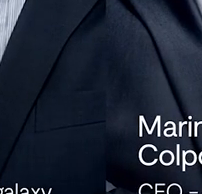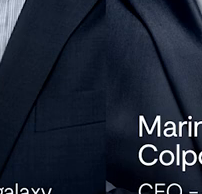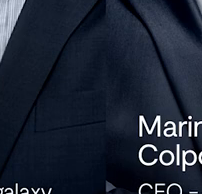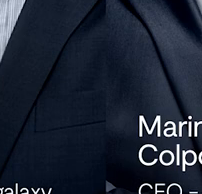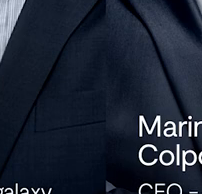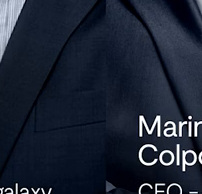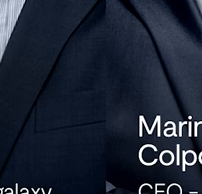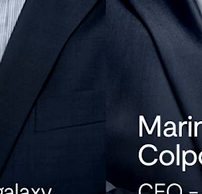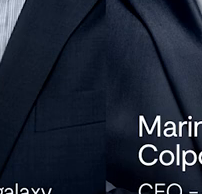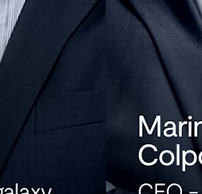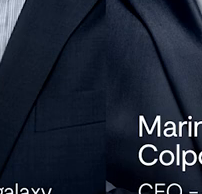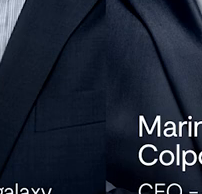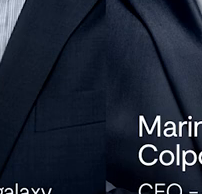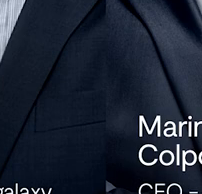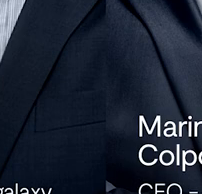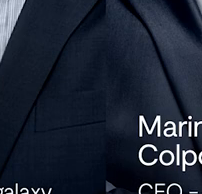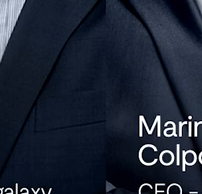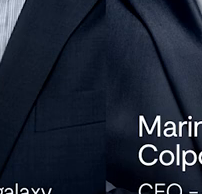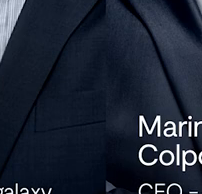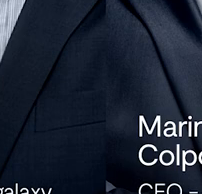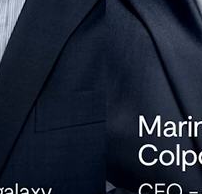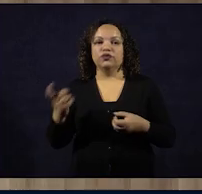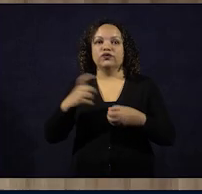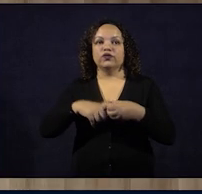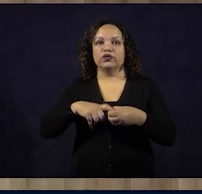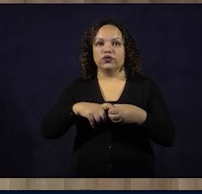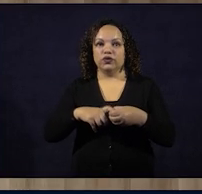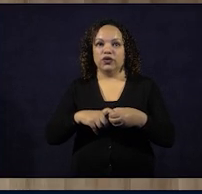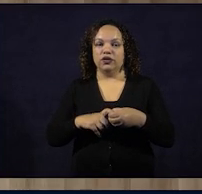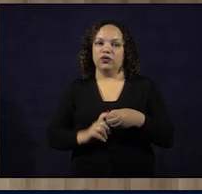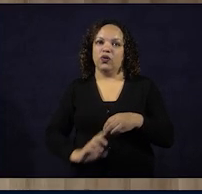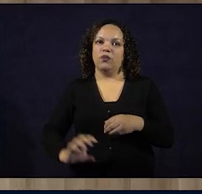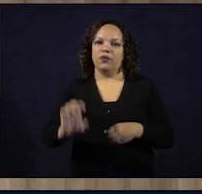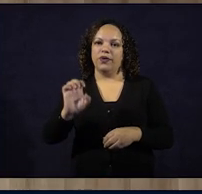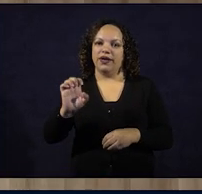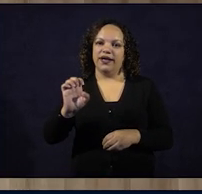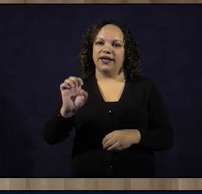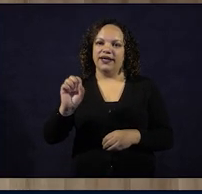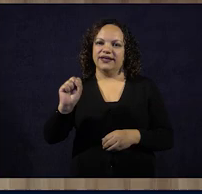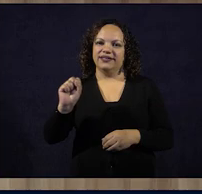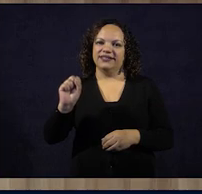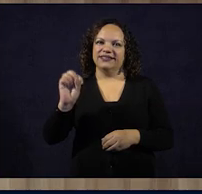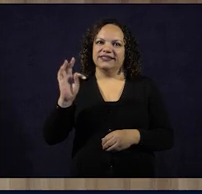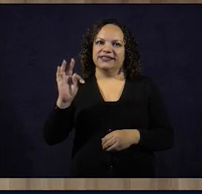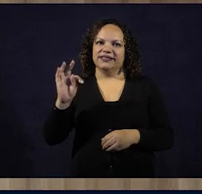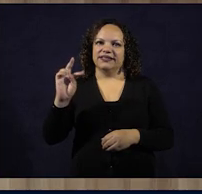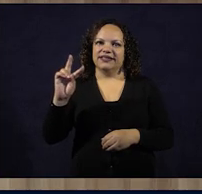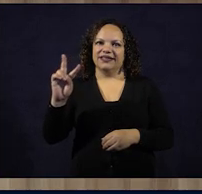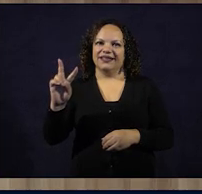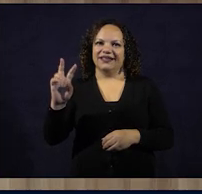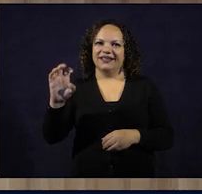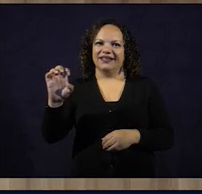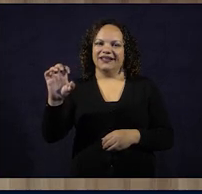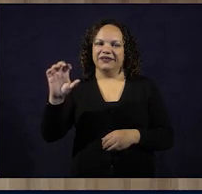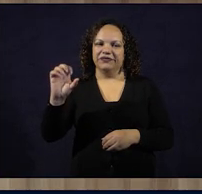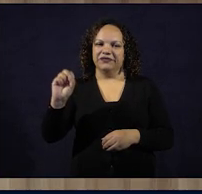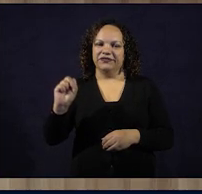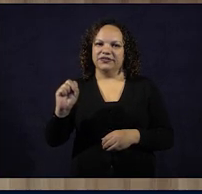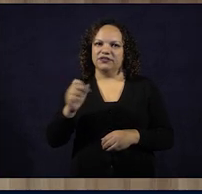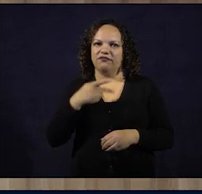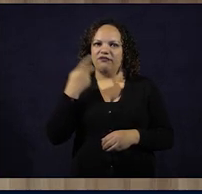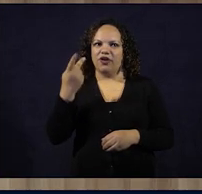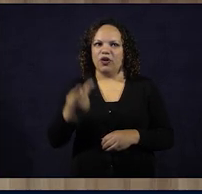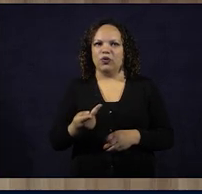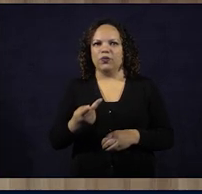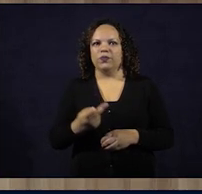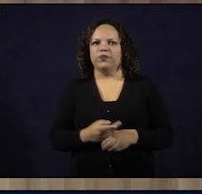E agora voltando o nosso próximo painel como Esteves vem-se O tema é mercado de capitais no segmento Agro e